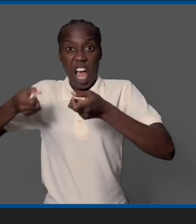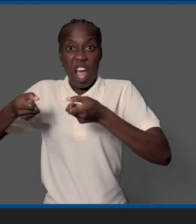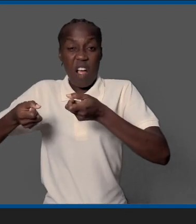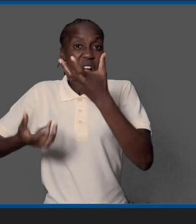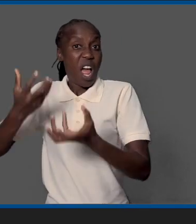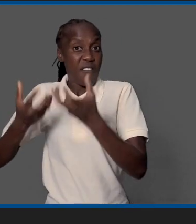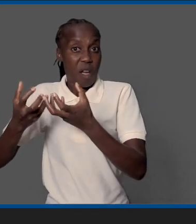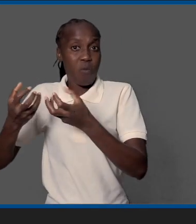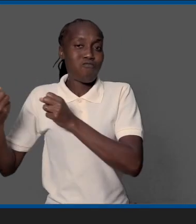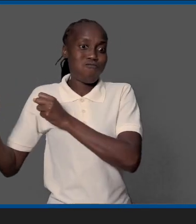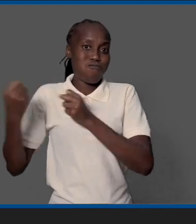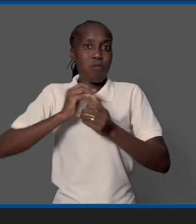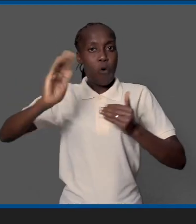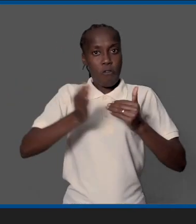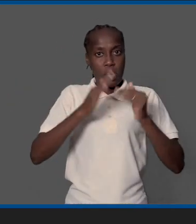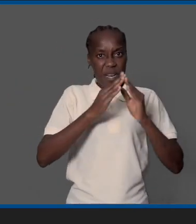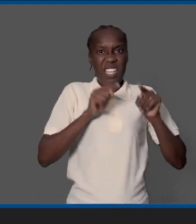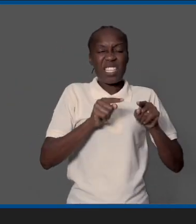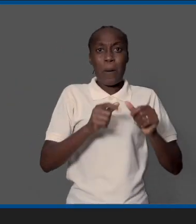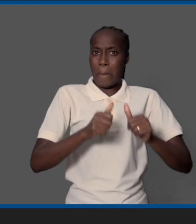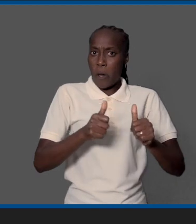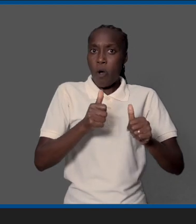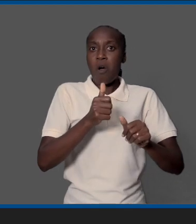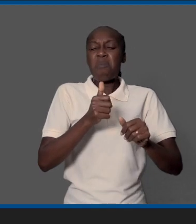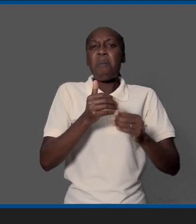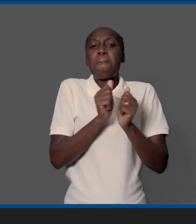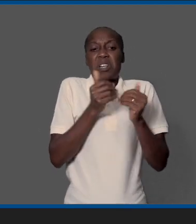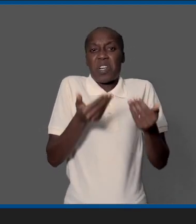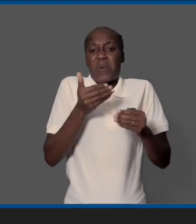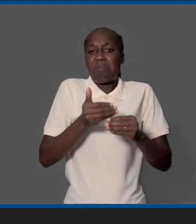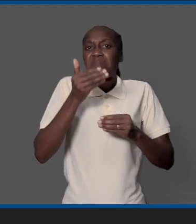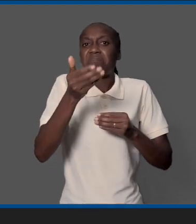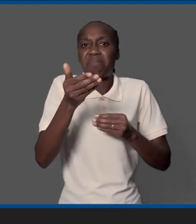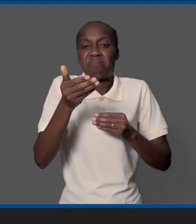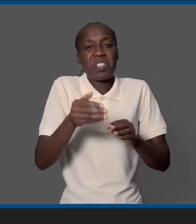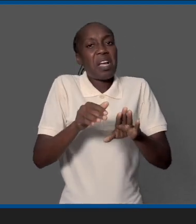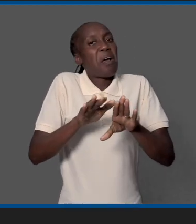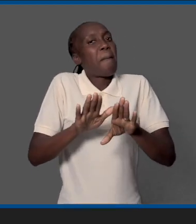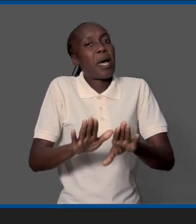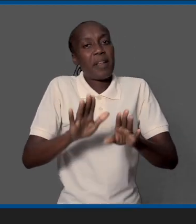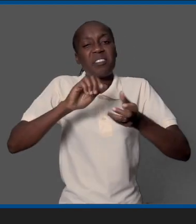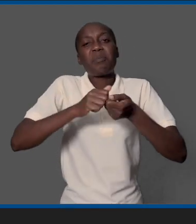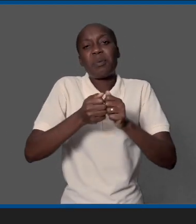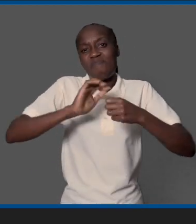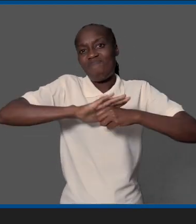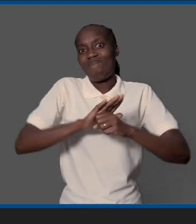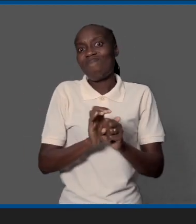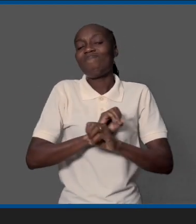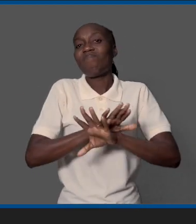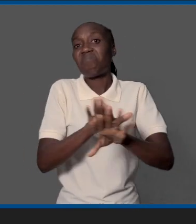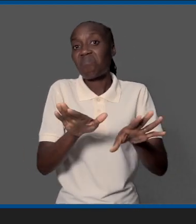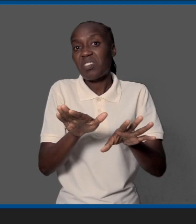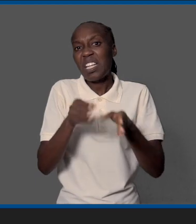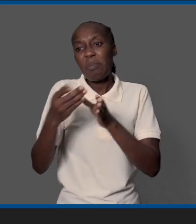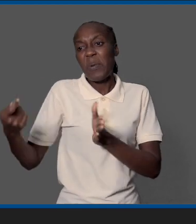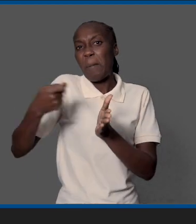pandemia, não tem muita aceitação. Mas, repá, tentamos fazer pouco por pouco. Sai um saco, dois sacos